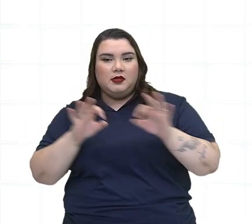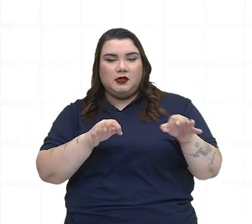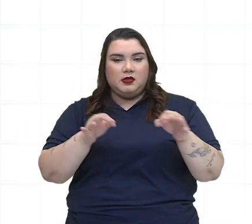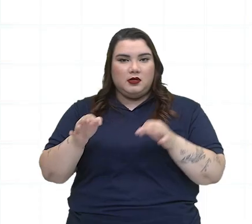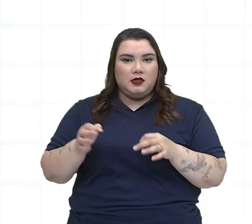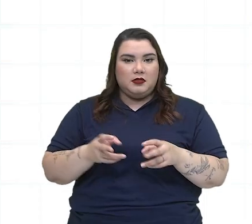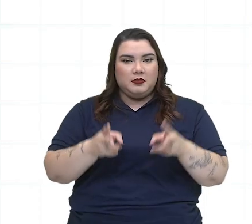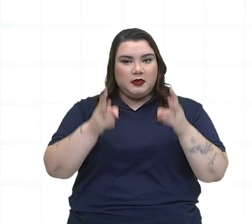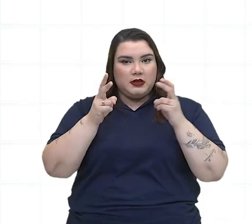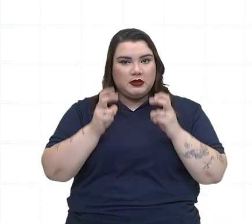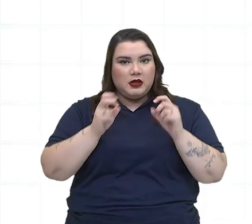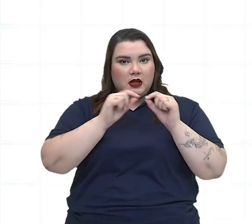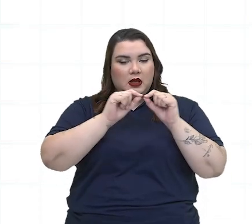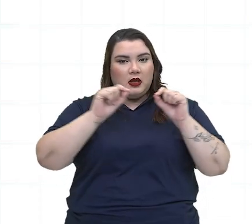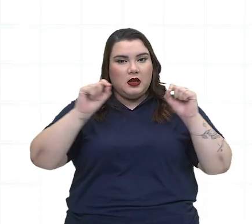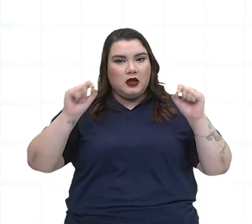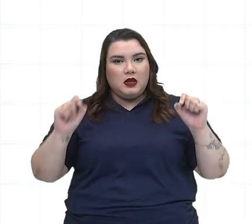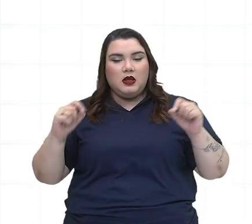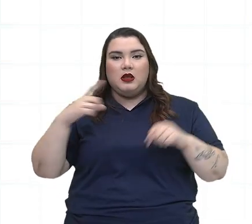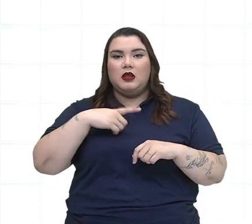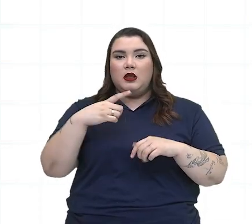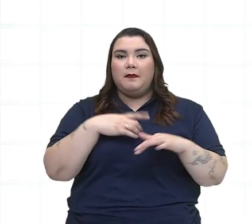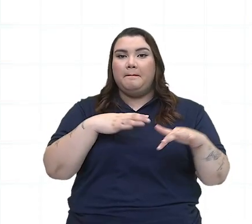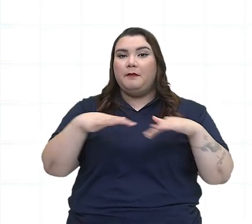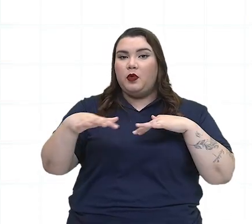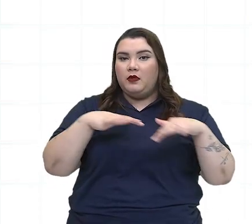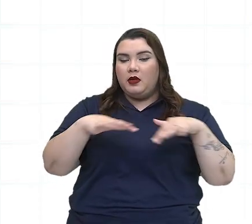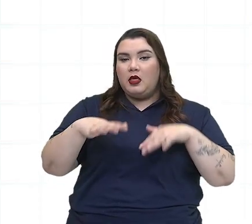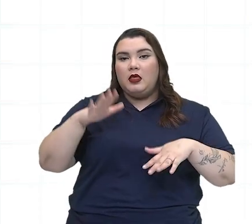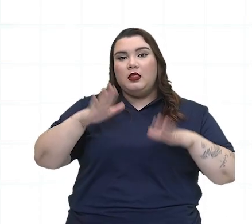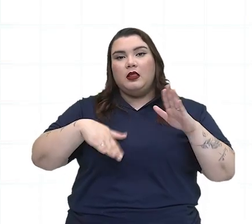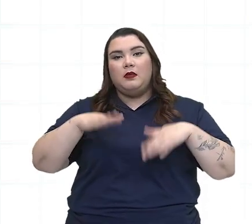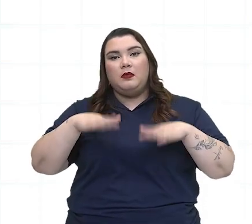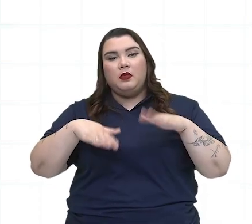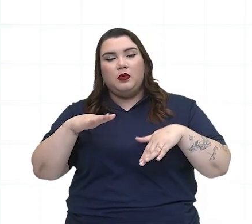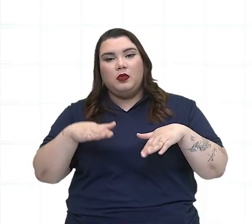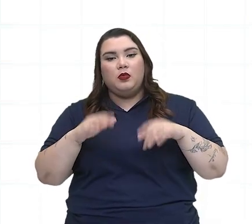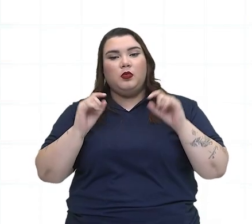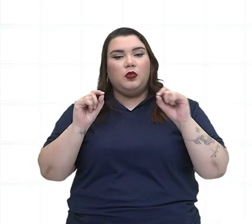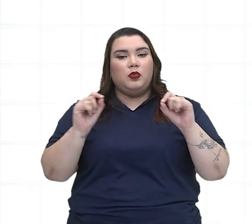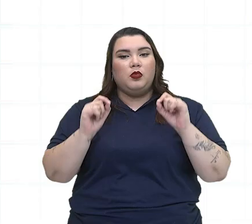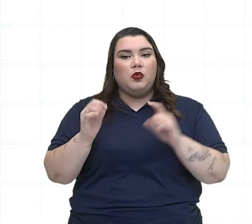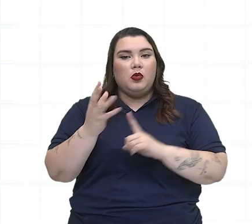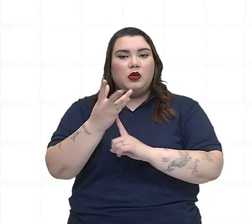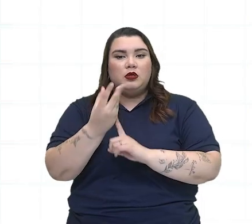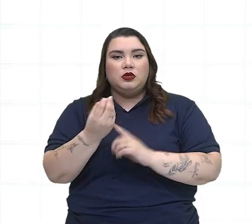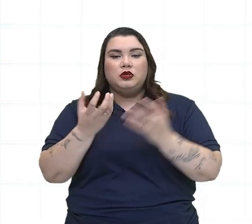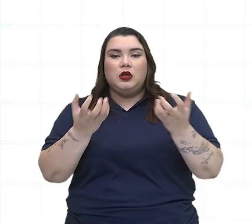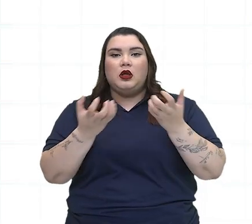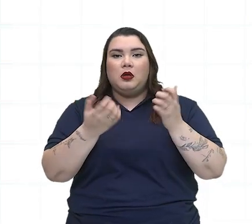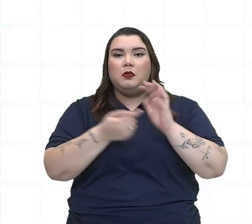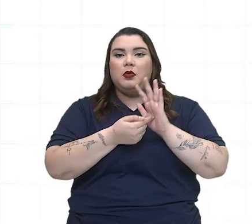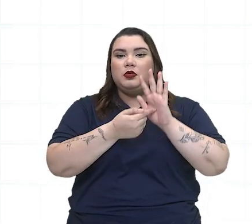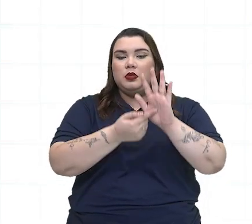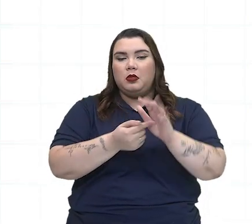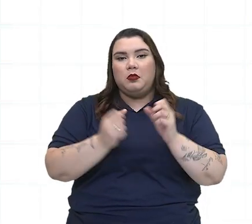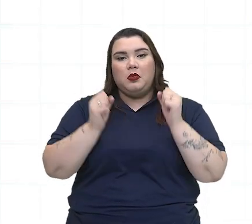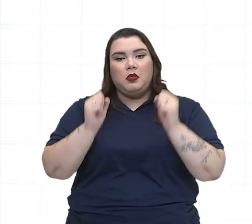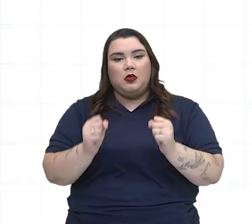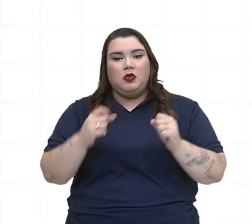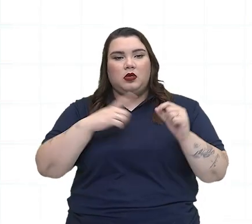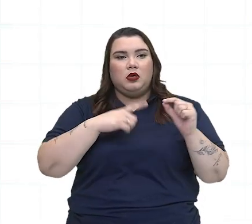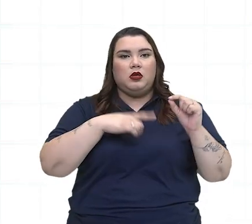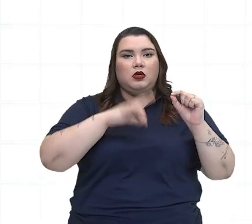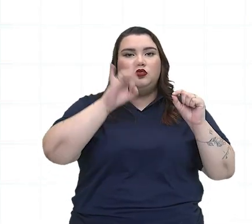a linha, ela causa movimento, dependendo do que o artista quer passar. Ele pode fazer